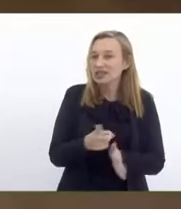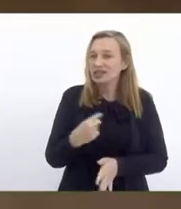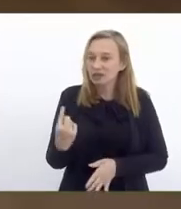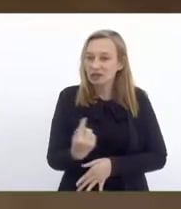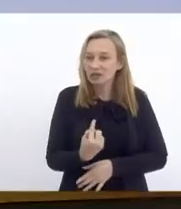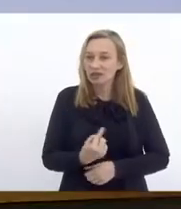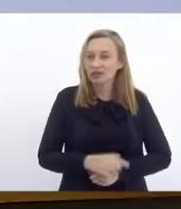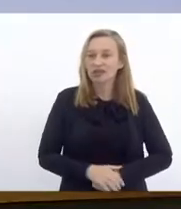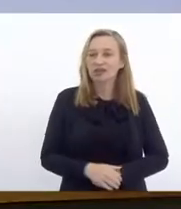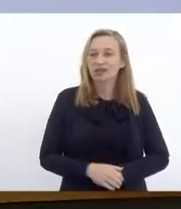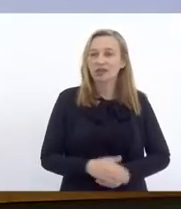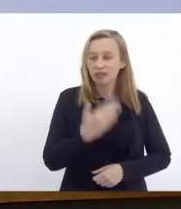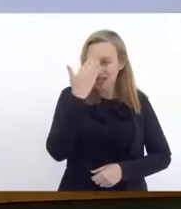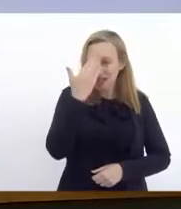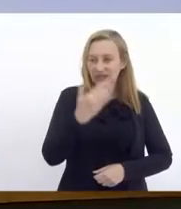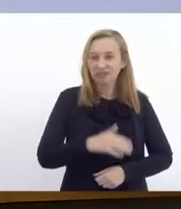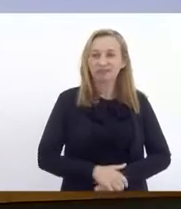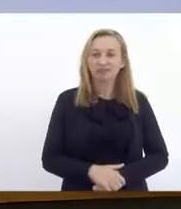obrigado.